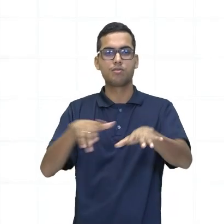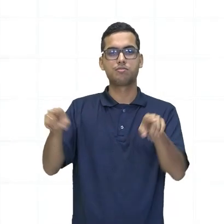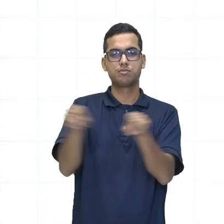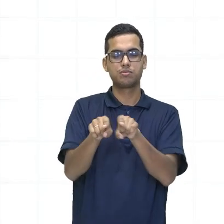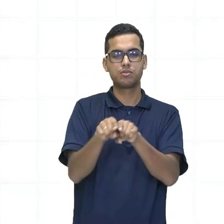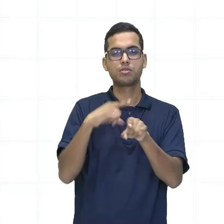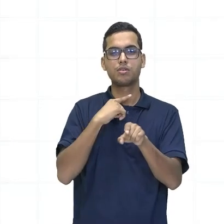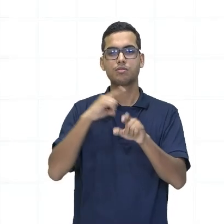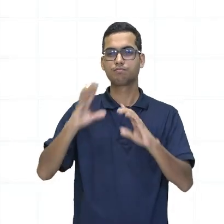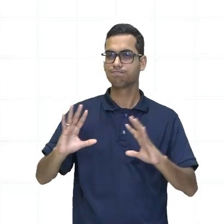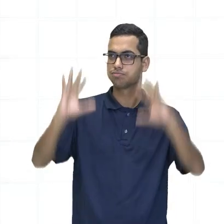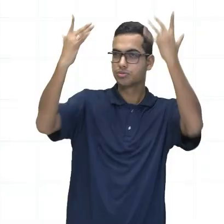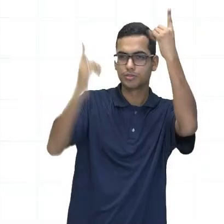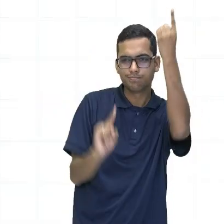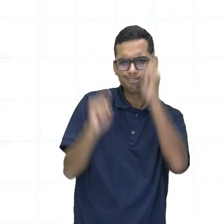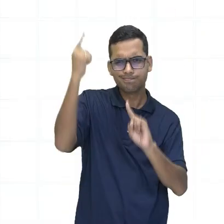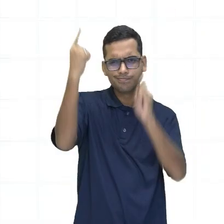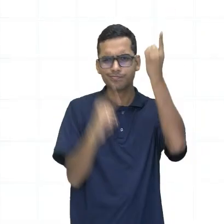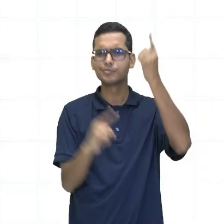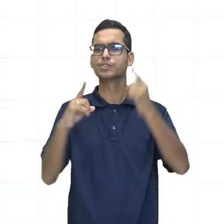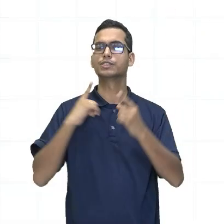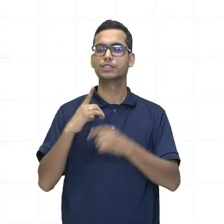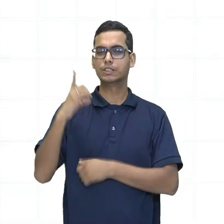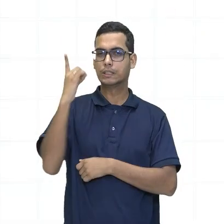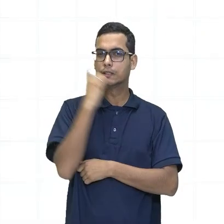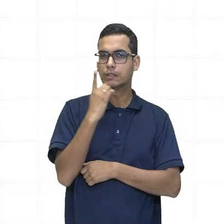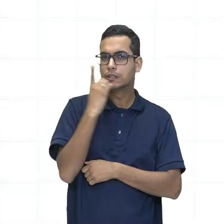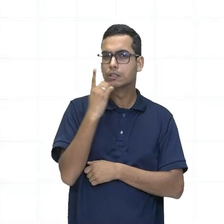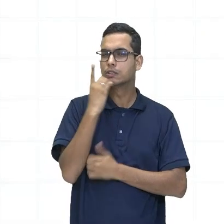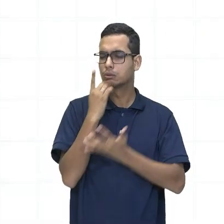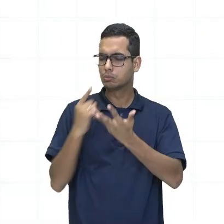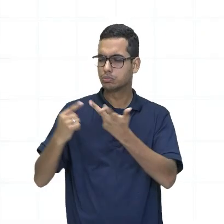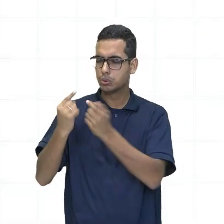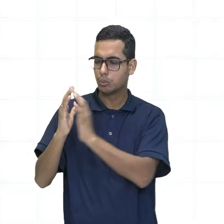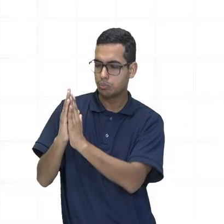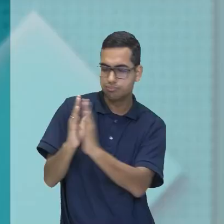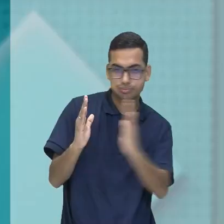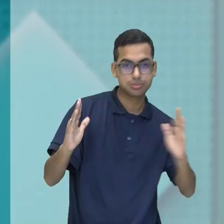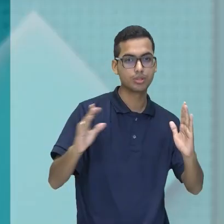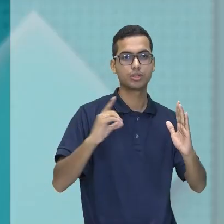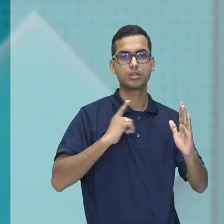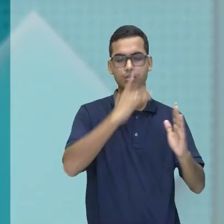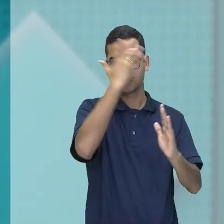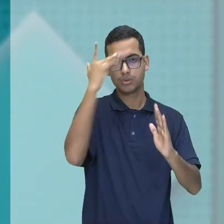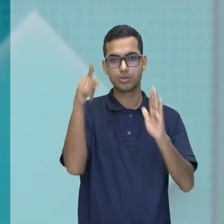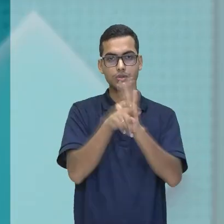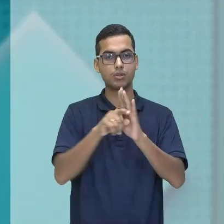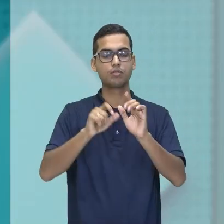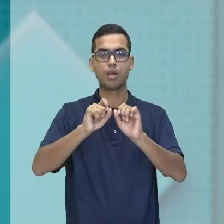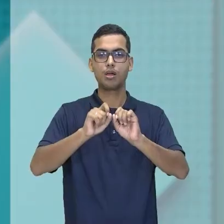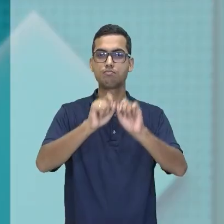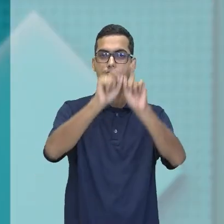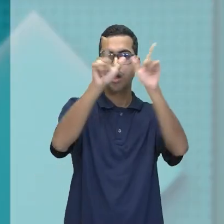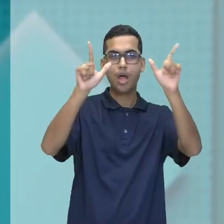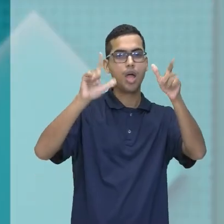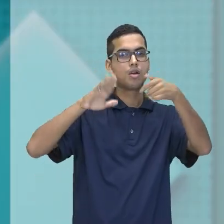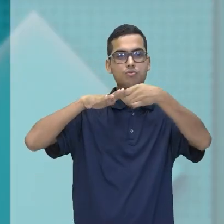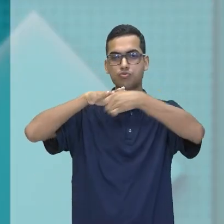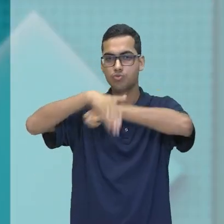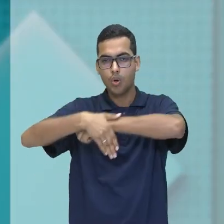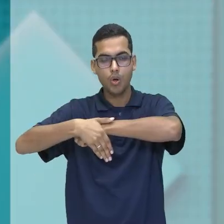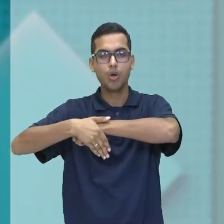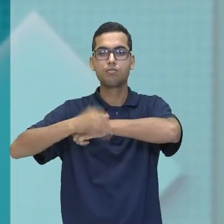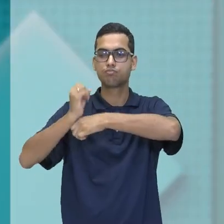que é o carnaval. Então, são vários dias de folia que o pessoal, às vezes, vira até a noite do carnaval. Vamos